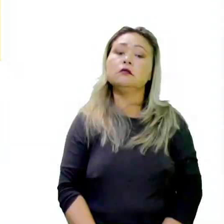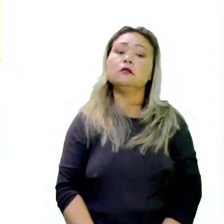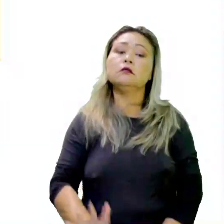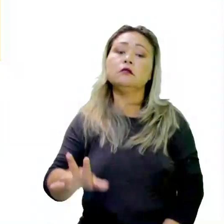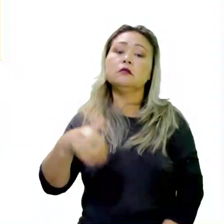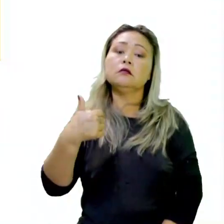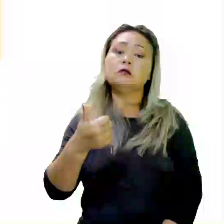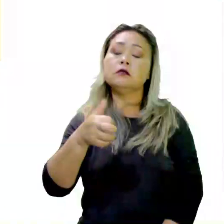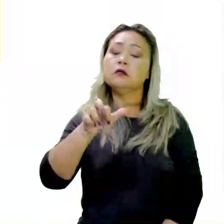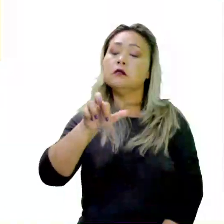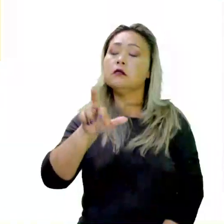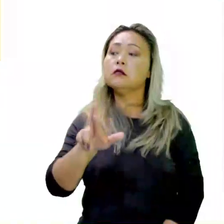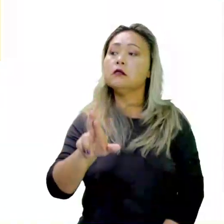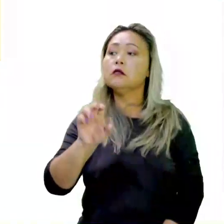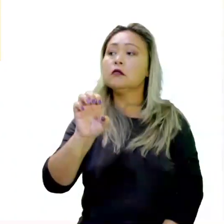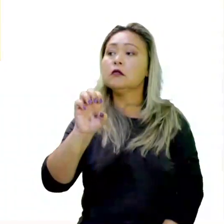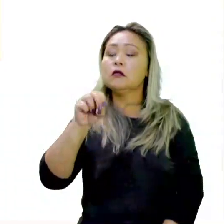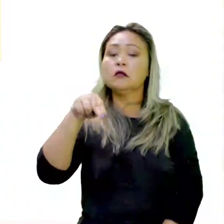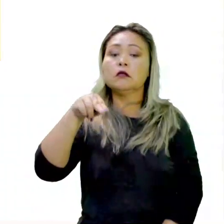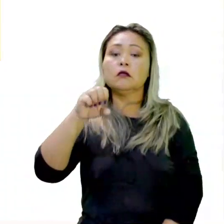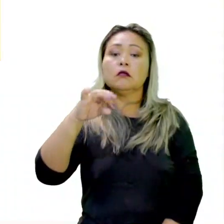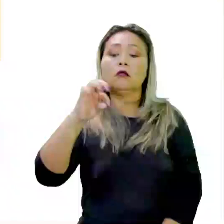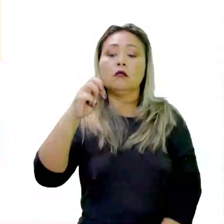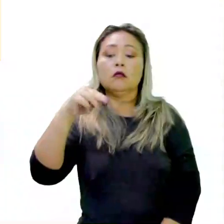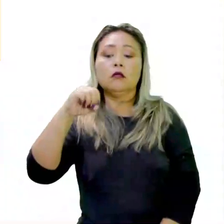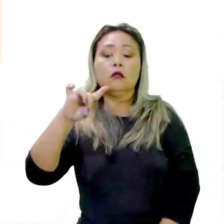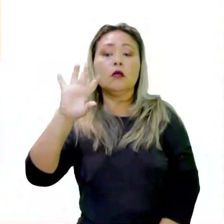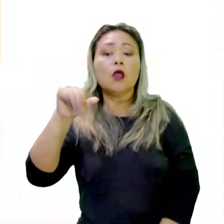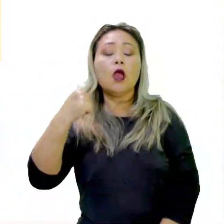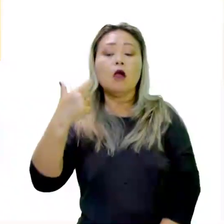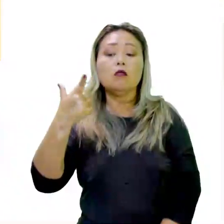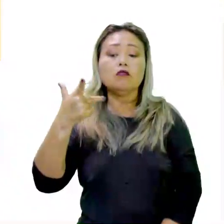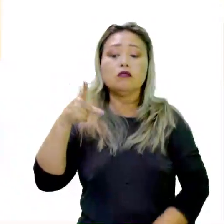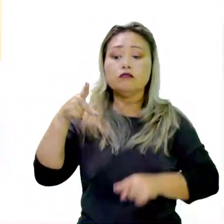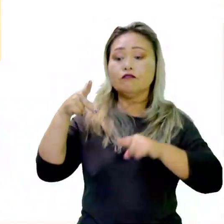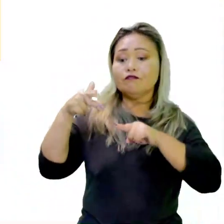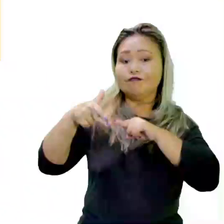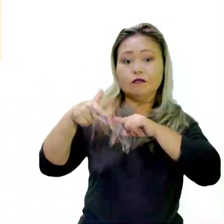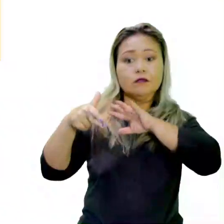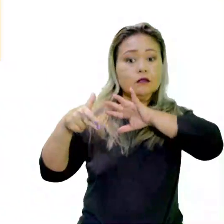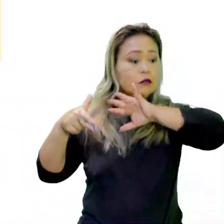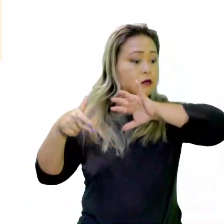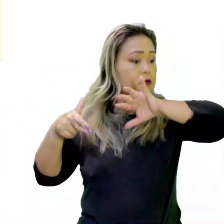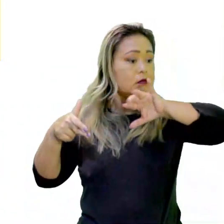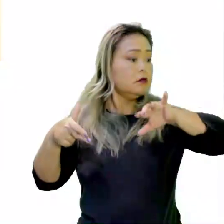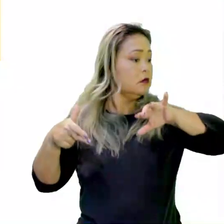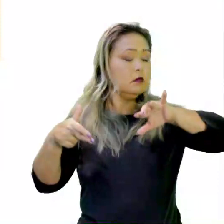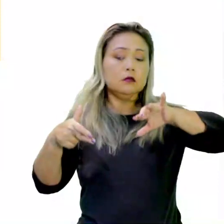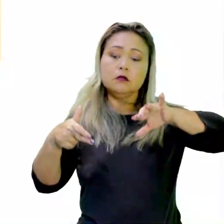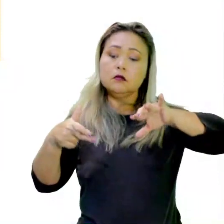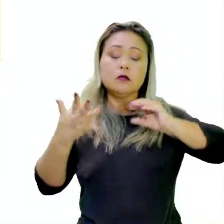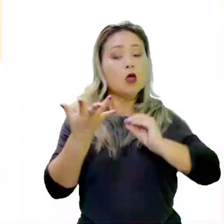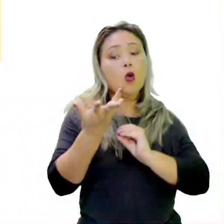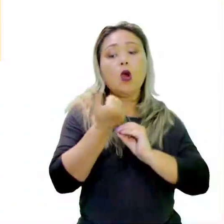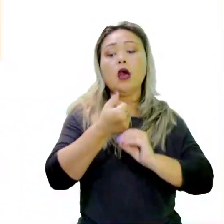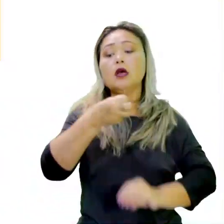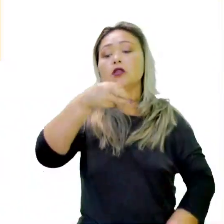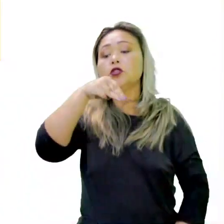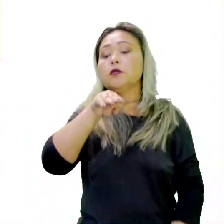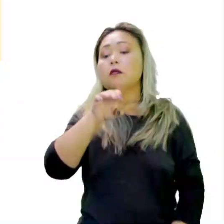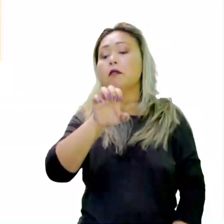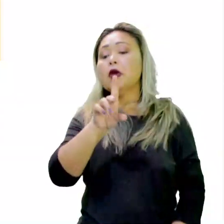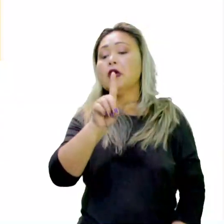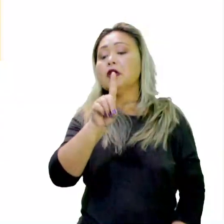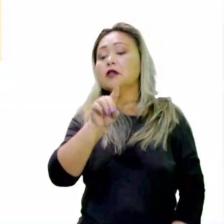Pois é, o Renascimento foi assim, uma quebra total com a arte medieval.